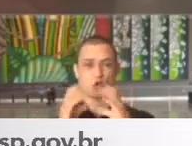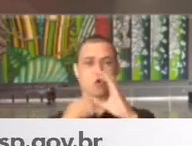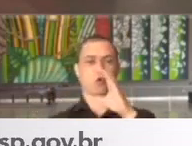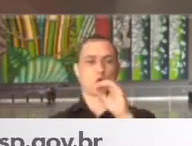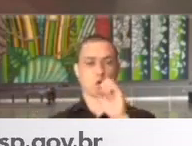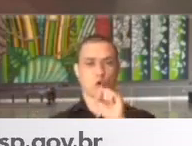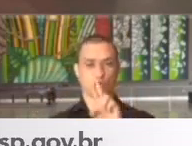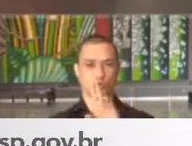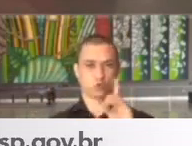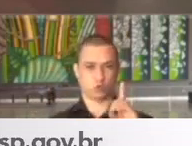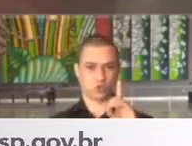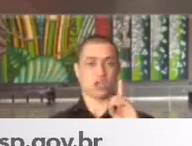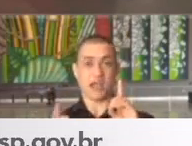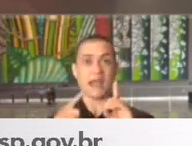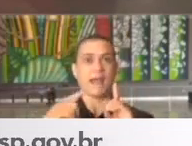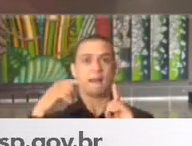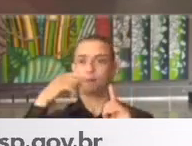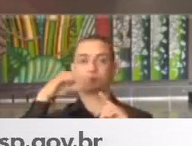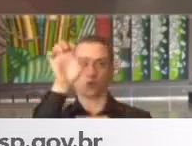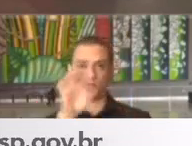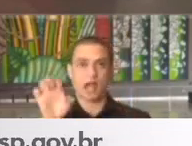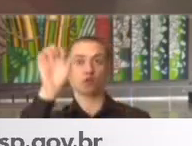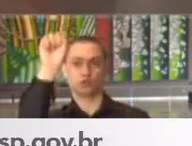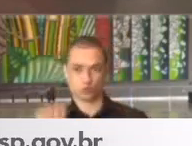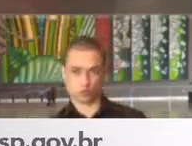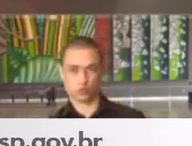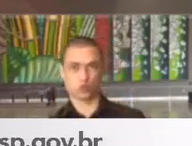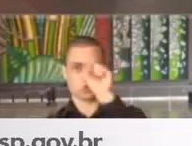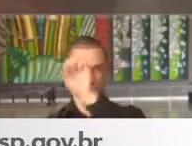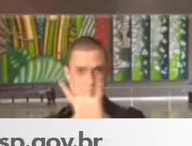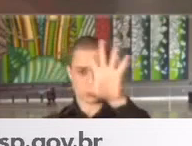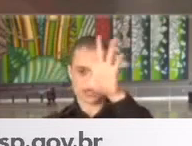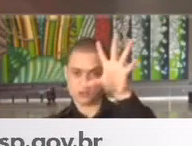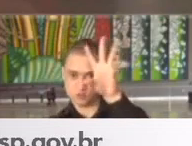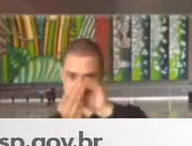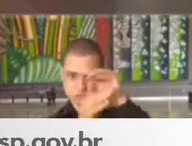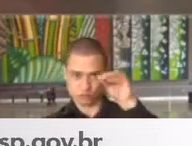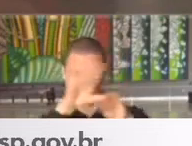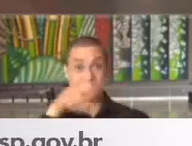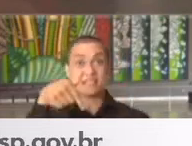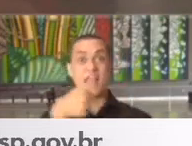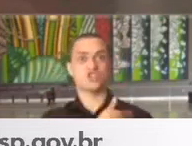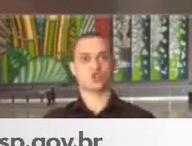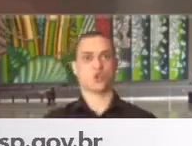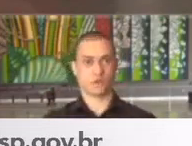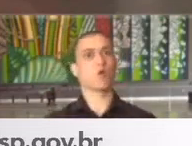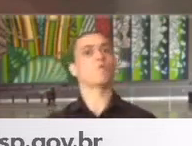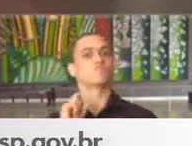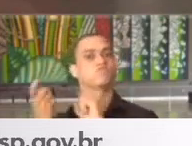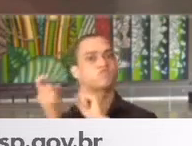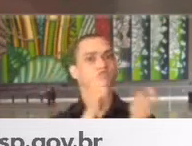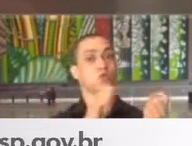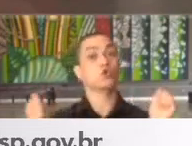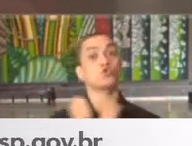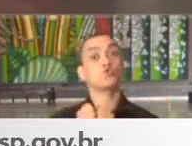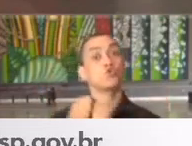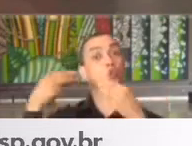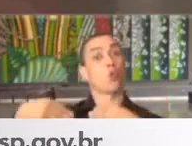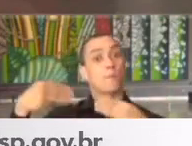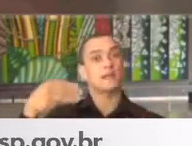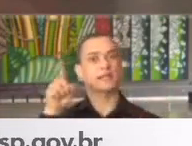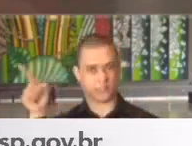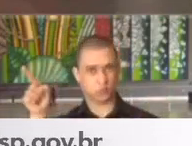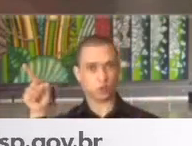Consórcio Sul-Sudeste, terminou agora exatamente às 12h30, 7 governadores reunidos, com o ministro